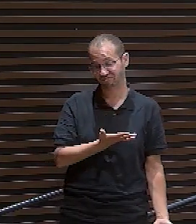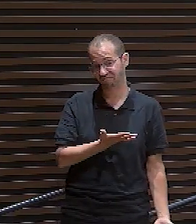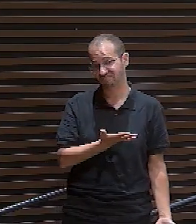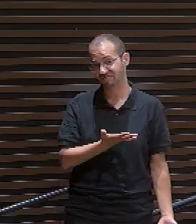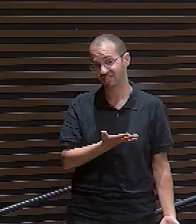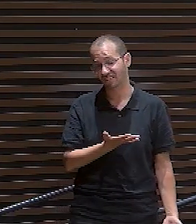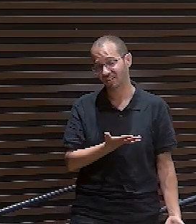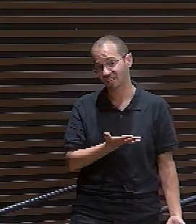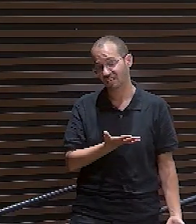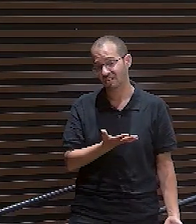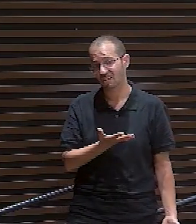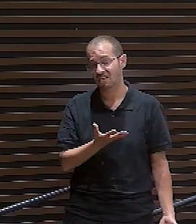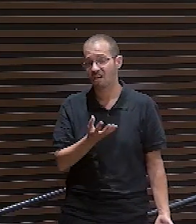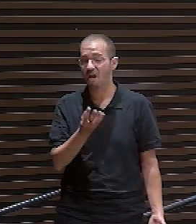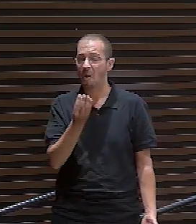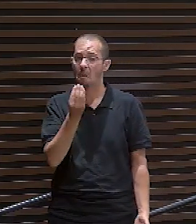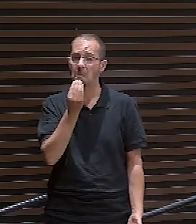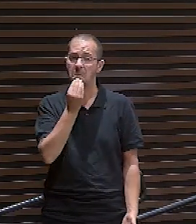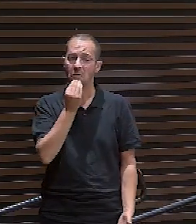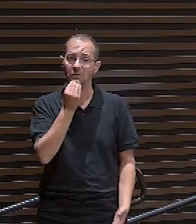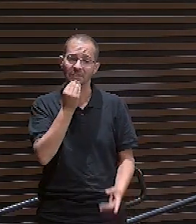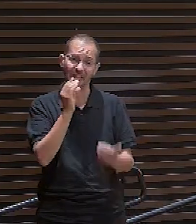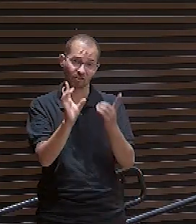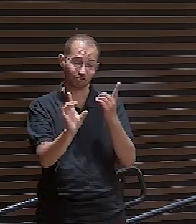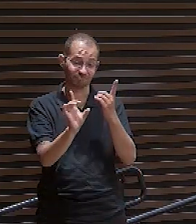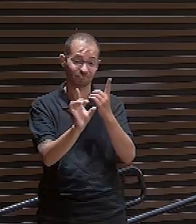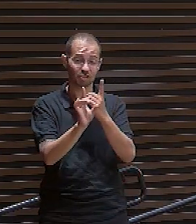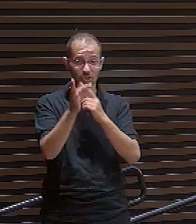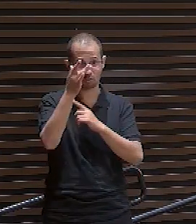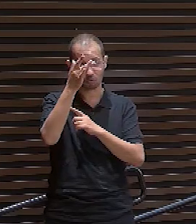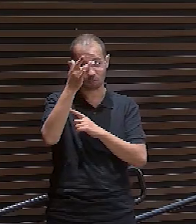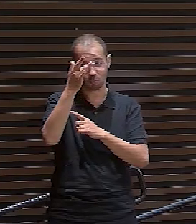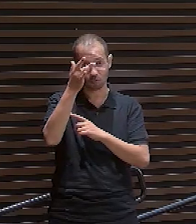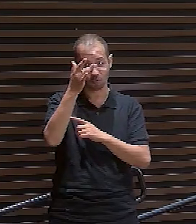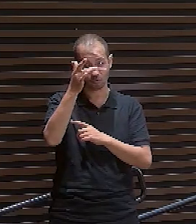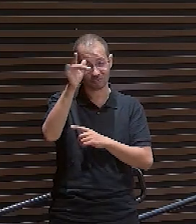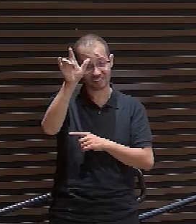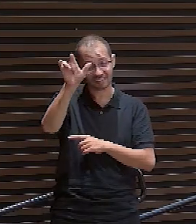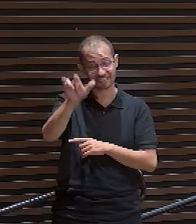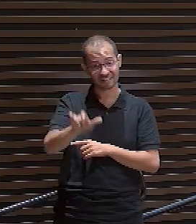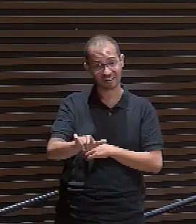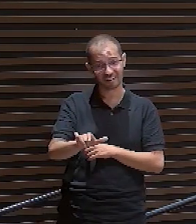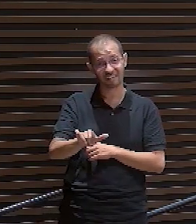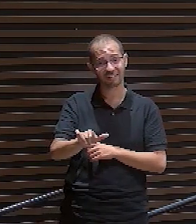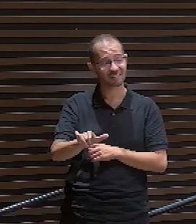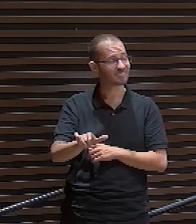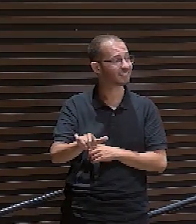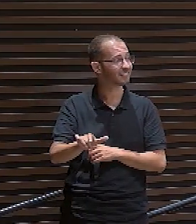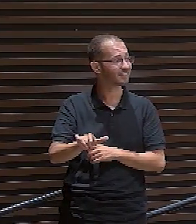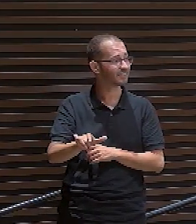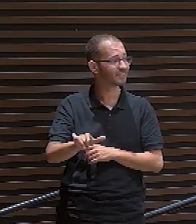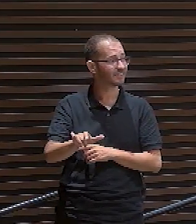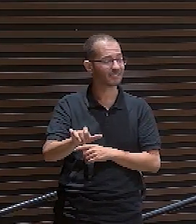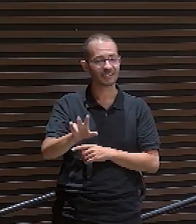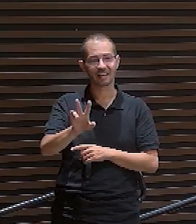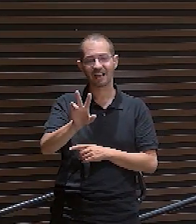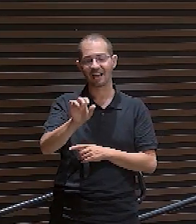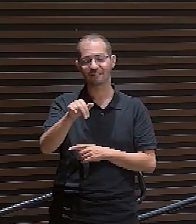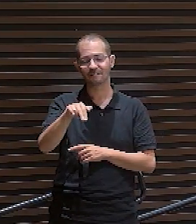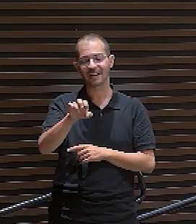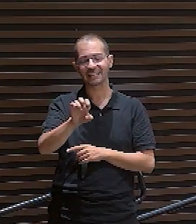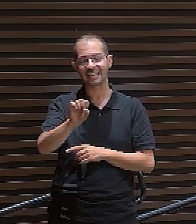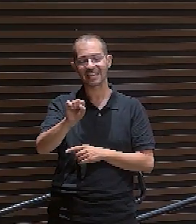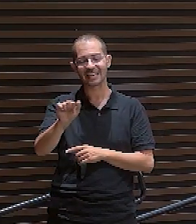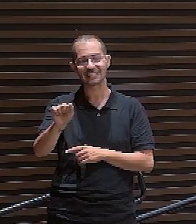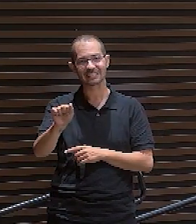com o privilégio de encontrar a Vanessa com a Sarinha, não a Sarinha,